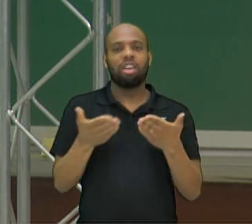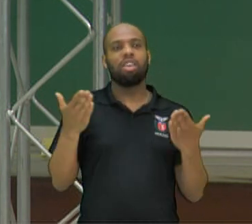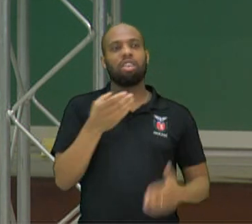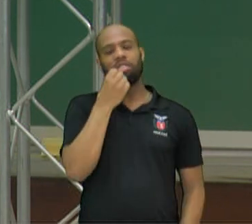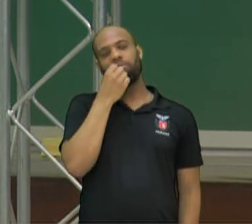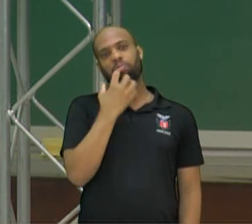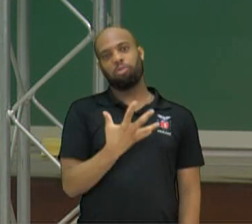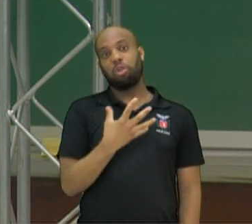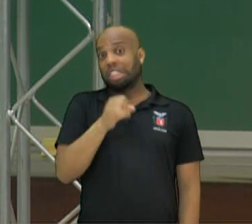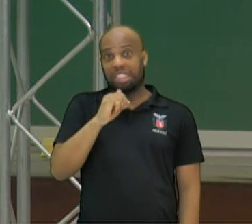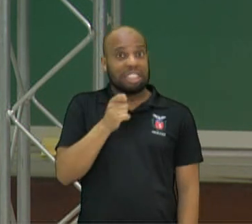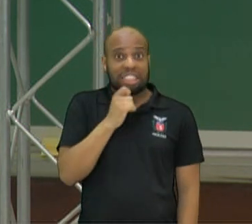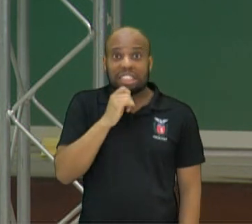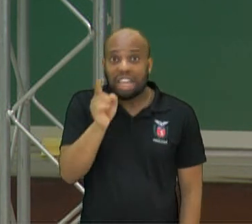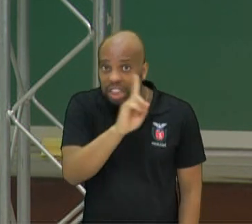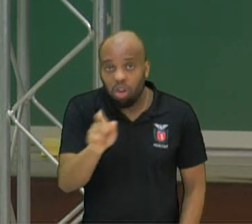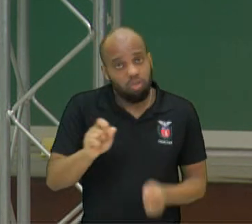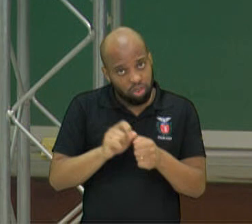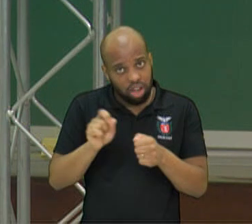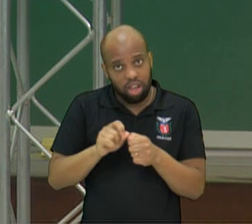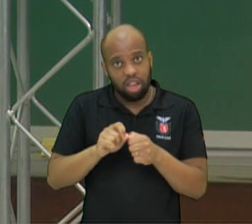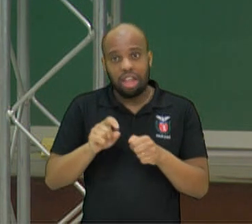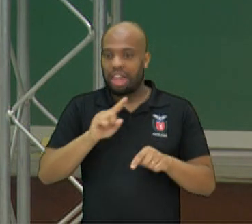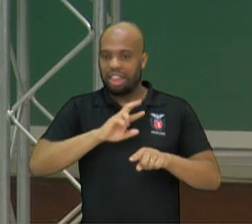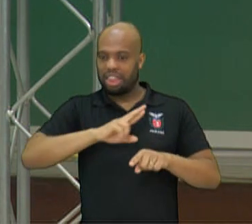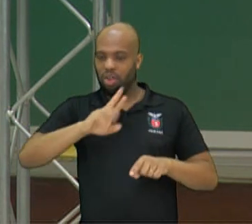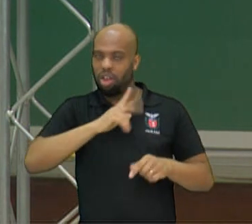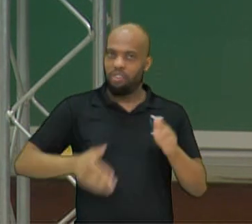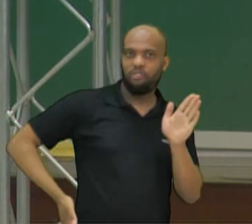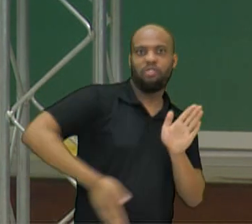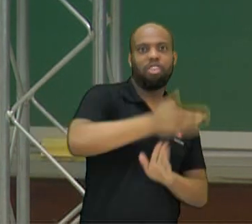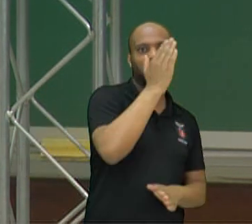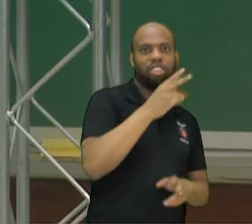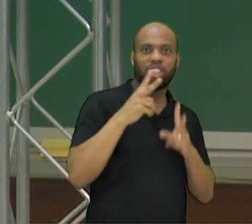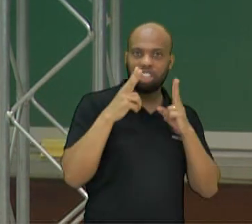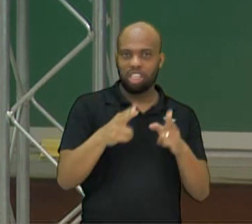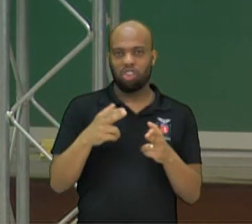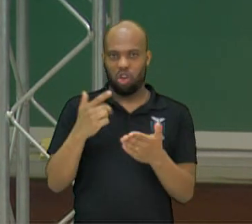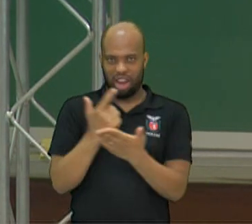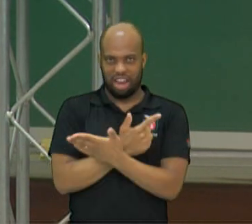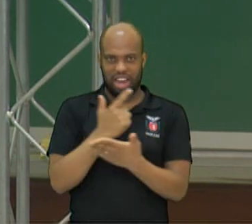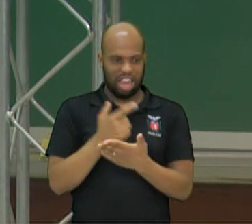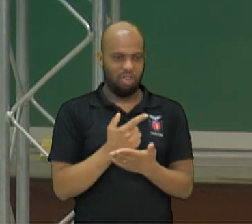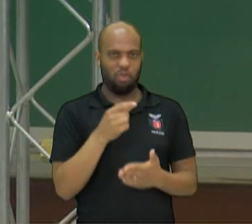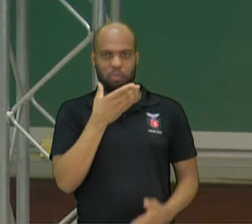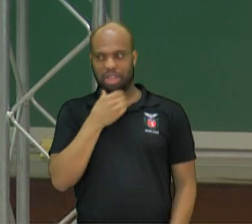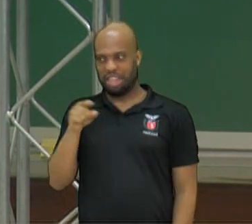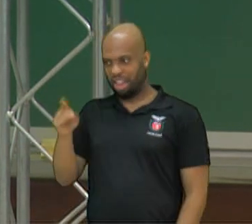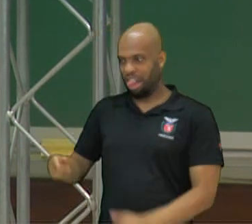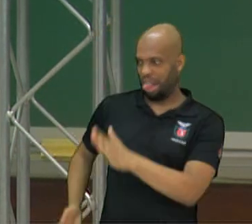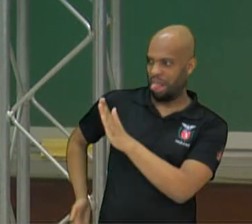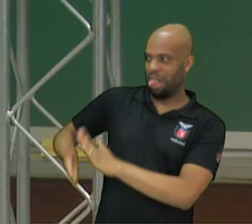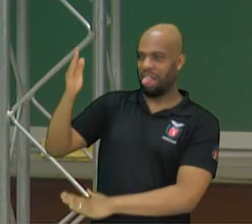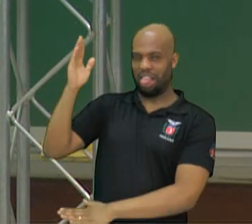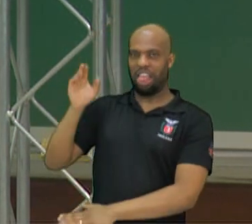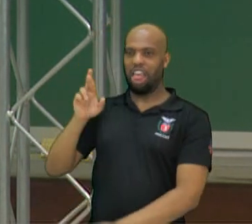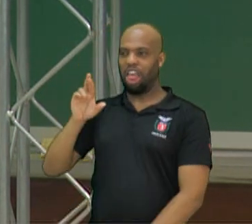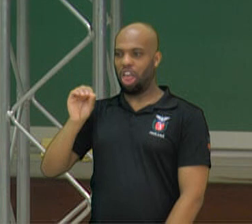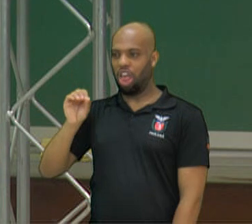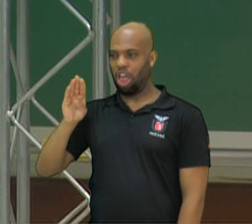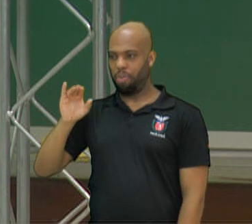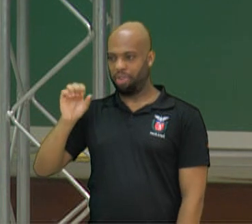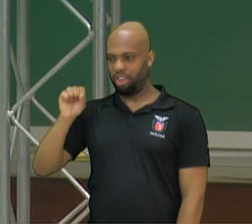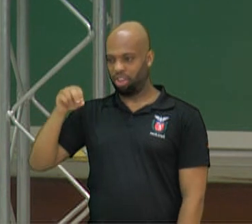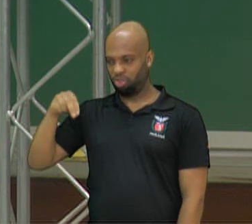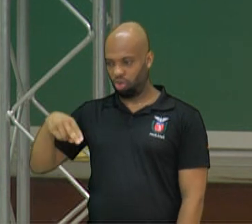muito a pena fazer. Claro, não fugir de casa como fez Robinson Crusoe, né? E foi realizar o